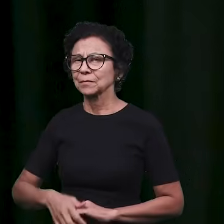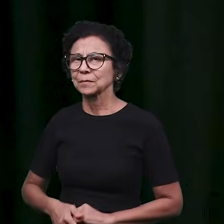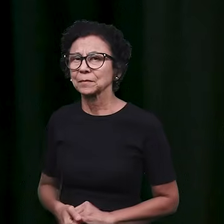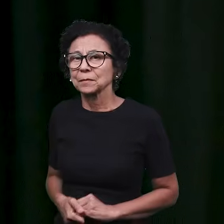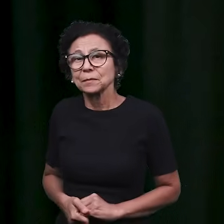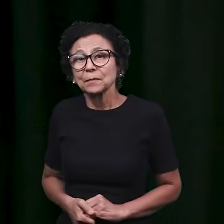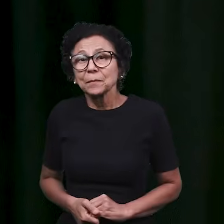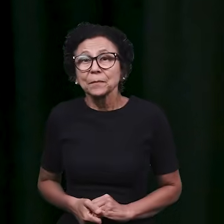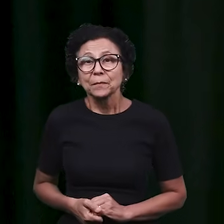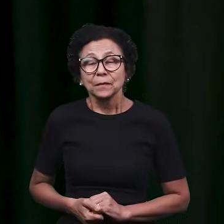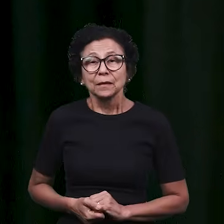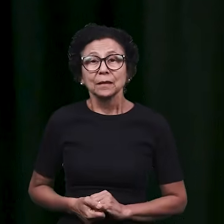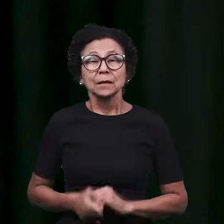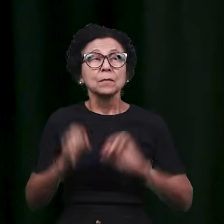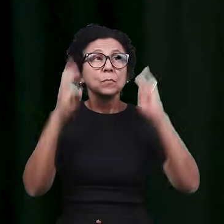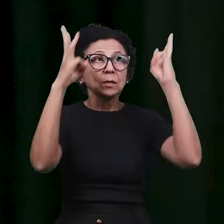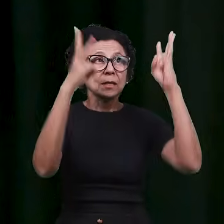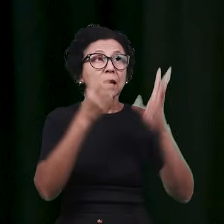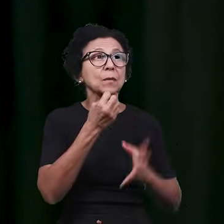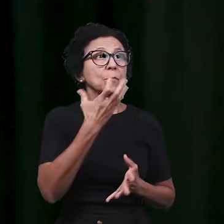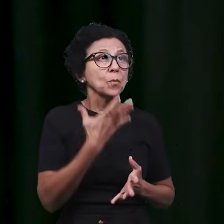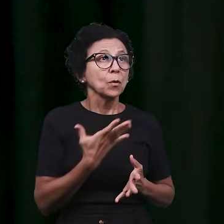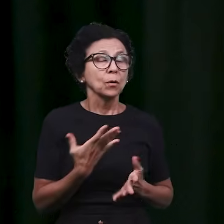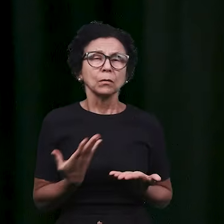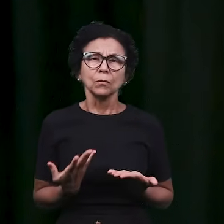Deus deu a ele, Deus o capacitou.